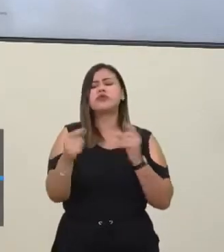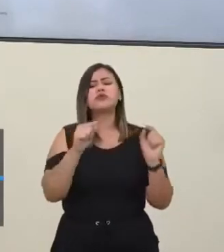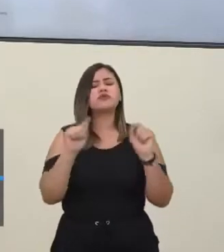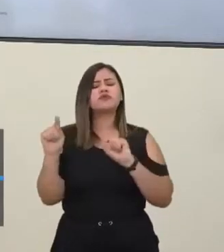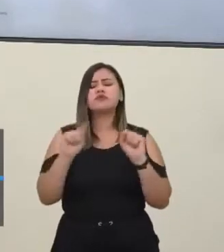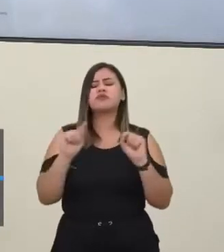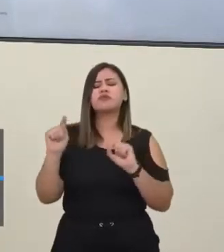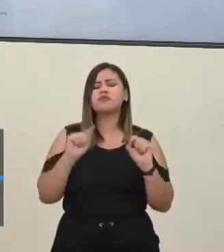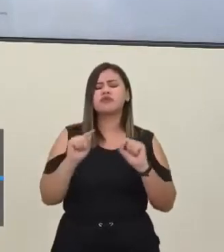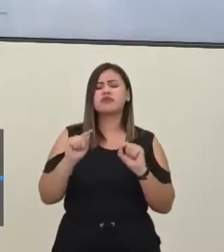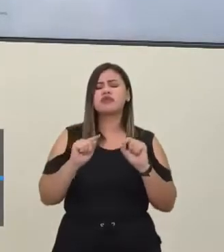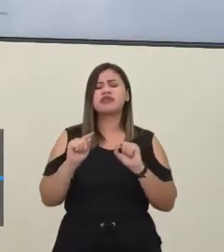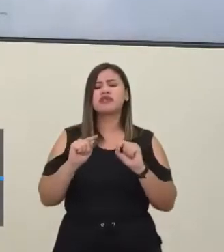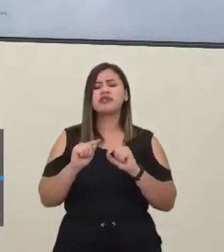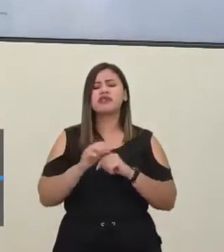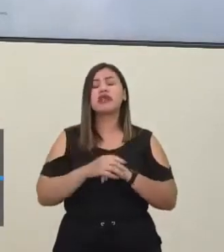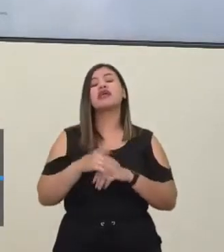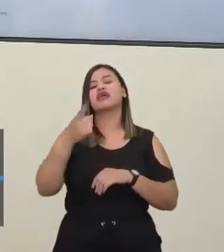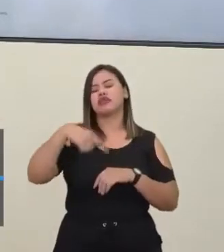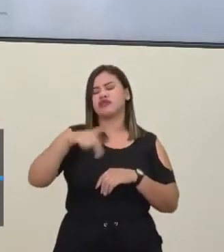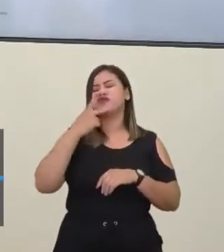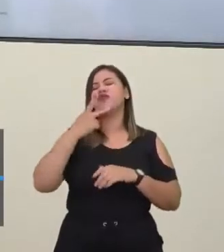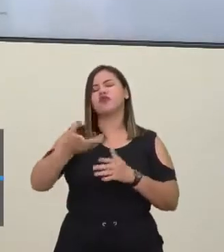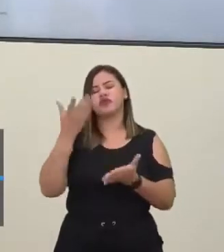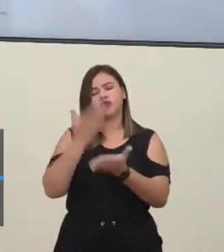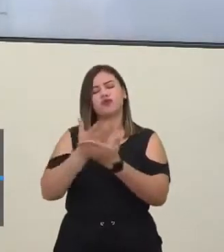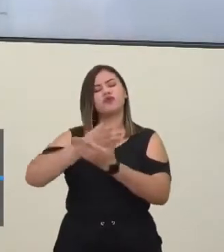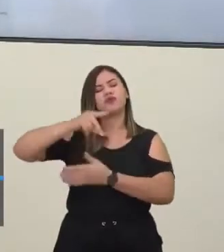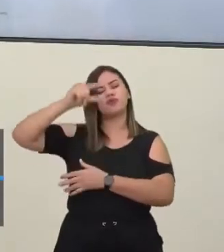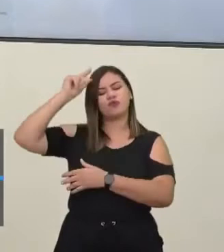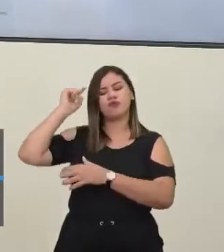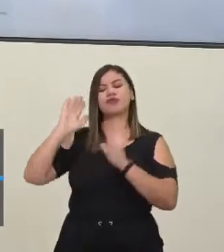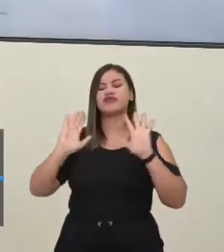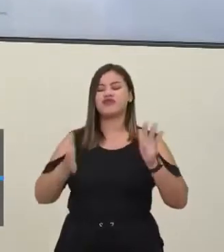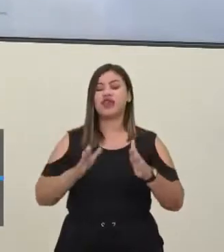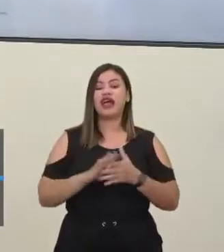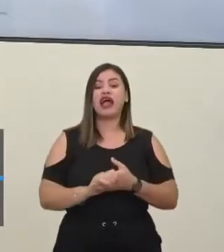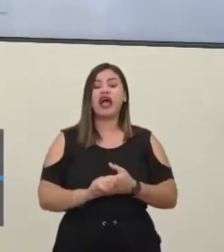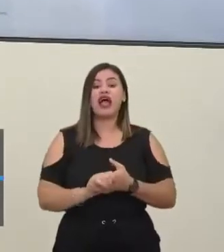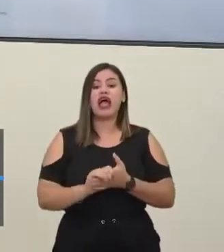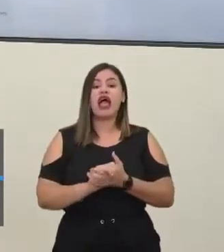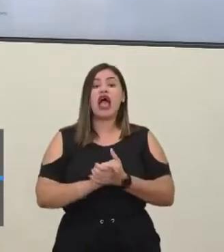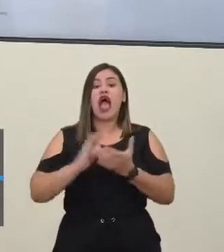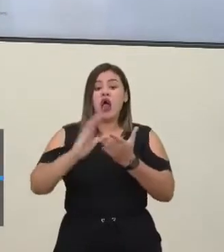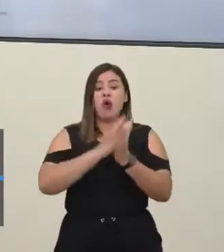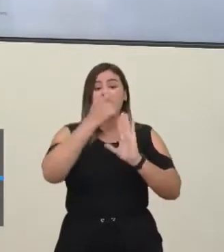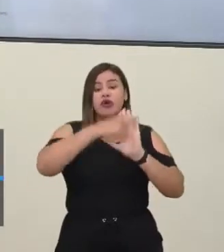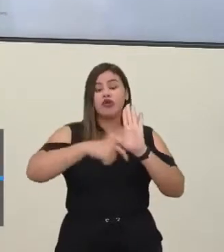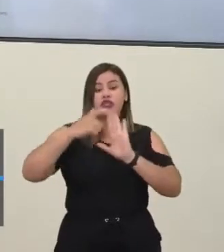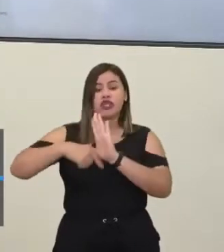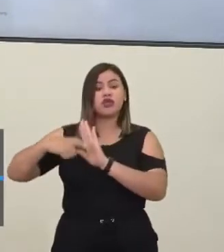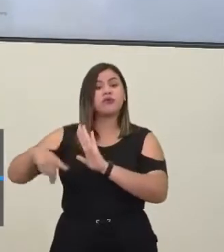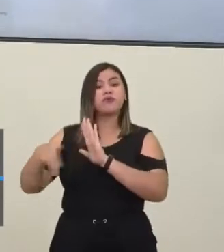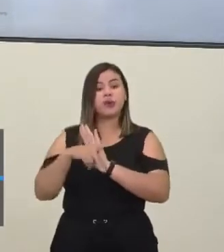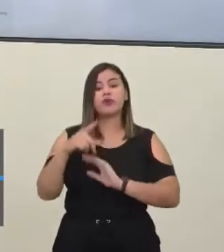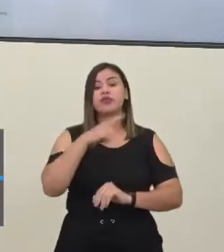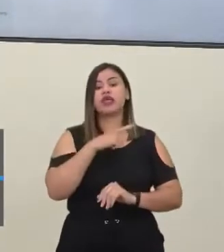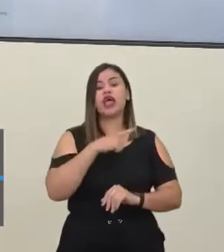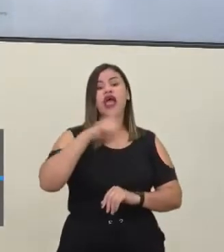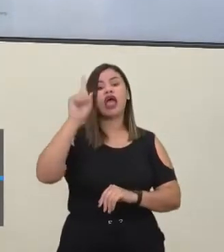sintetizadores para a música eletrônica? Lembra que a gente já falou isso em aulas anteriores? E até construiu alguns modelos de sintetizadores?